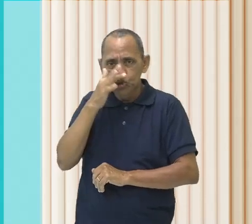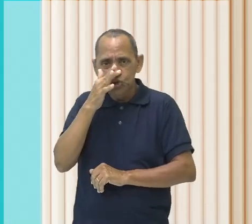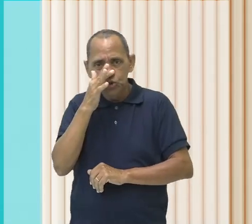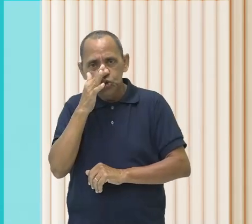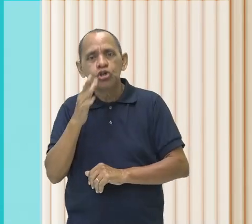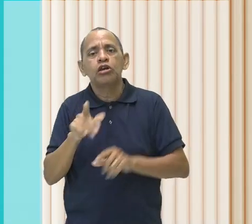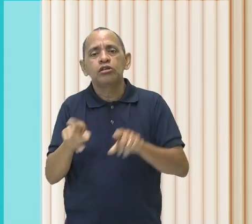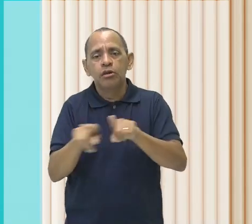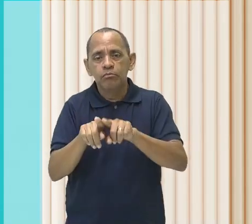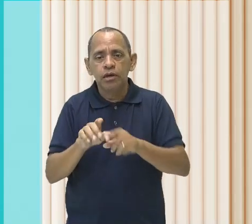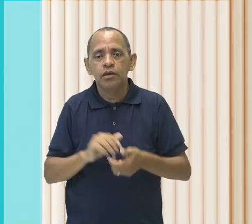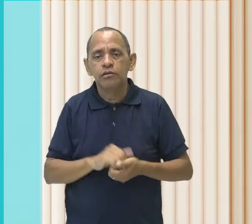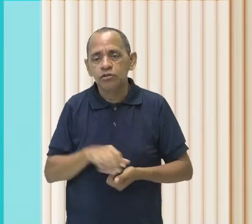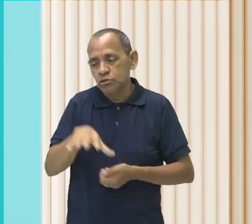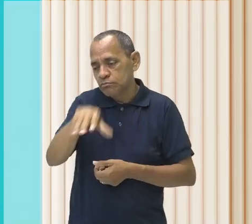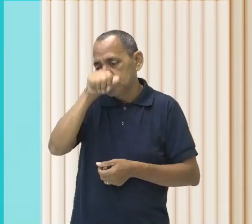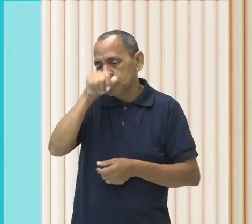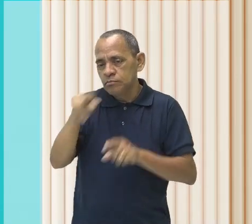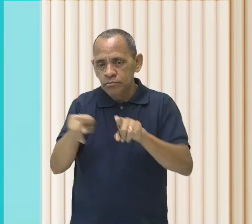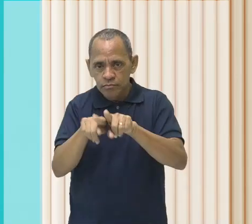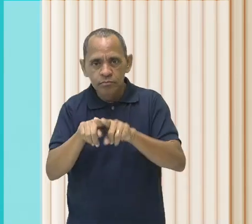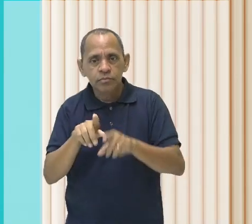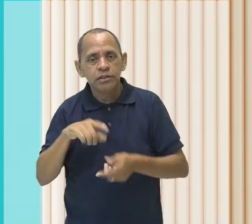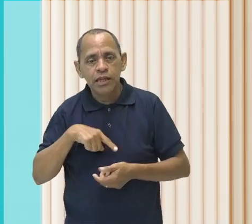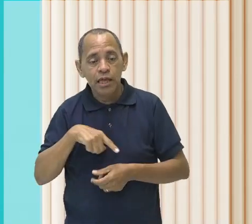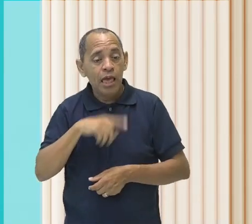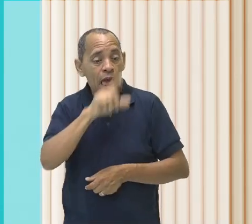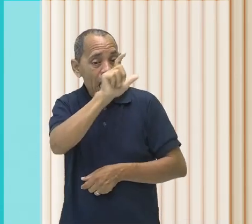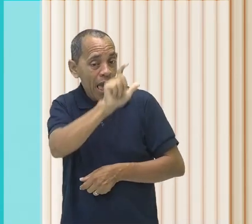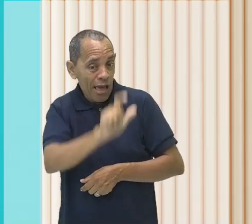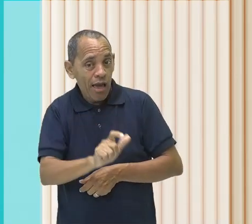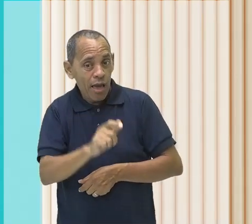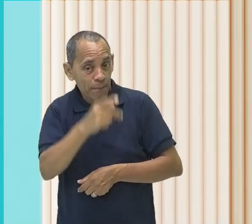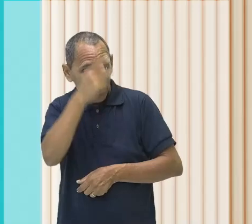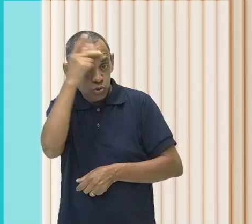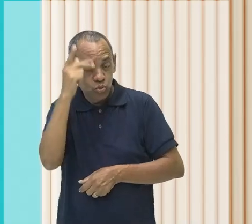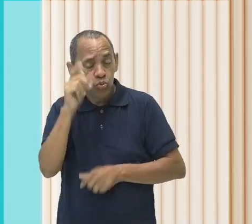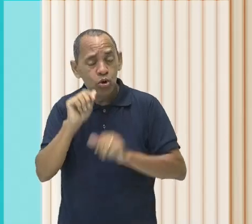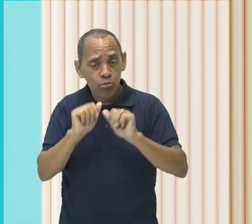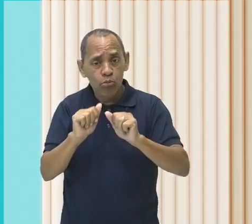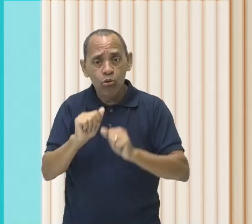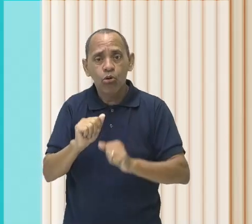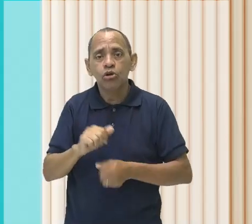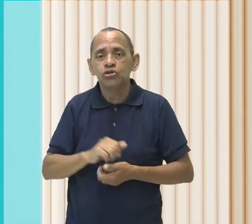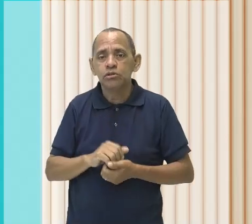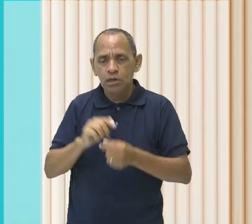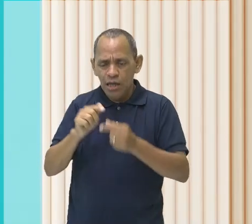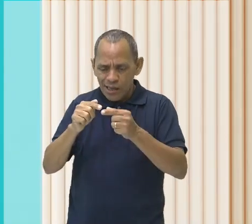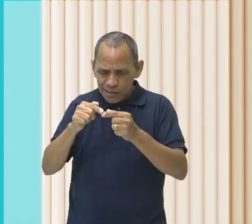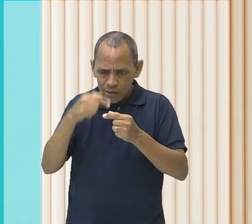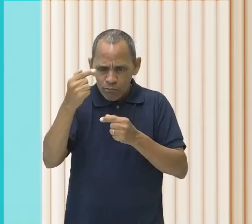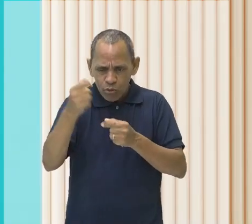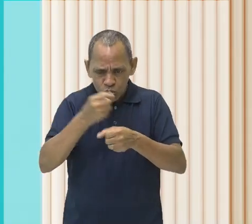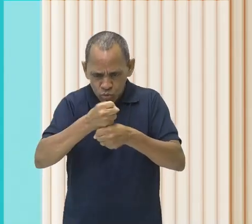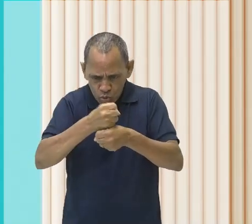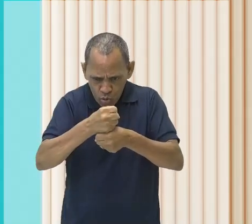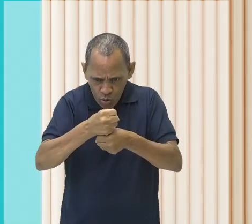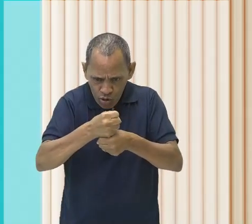perfume de alguém, e aí você sente aquela mesma fragrância ali depois, muitos anos depois, você